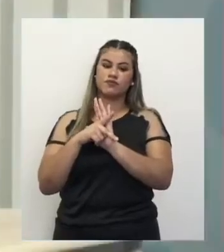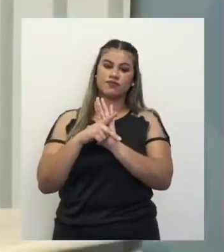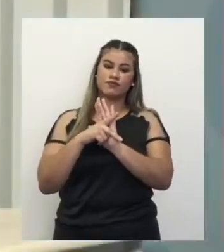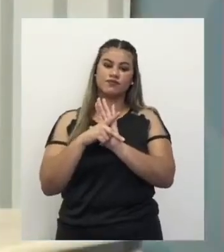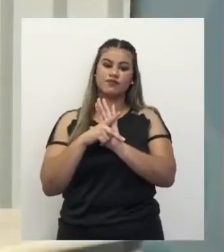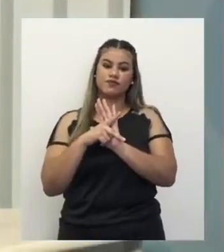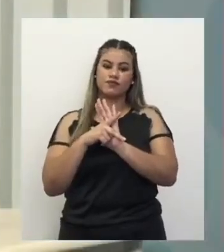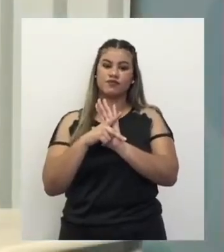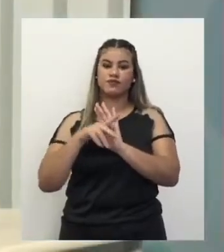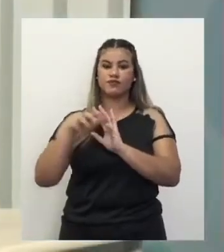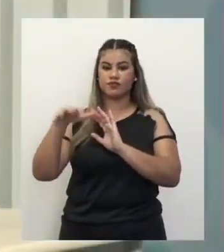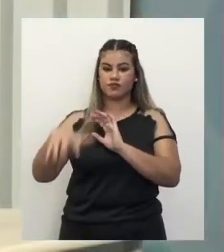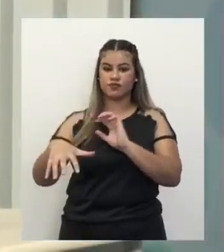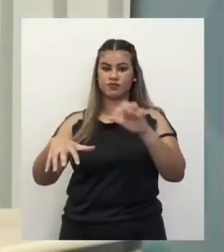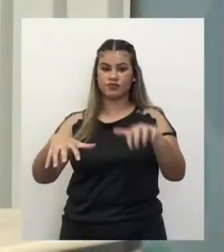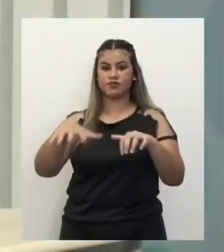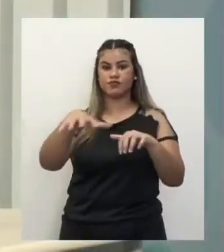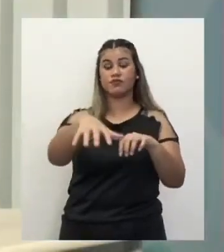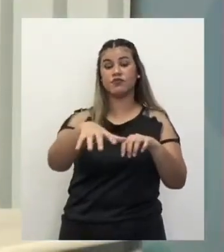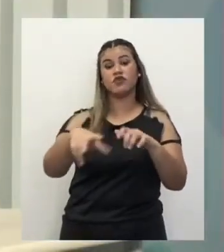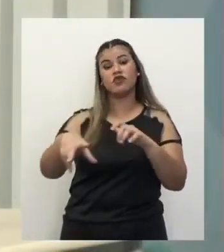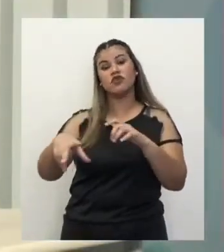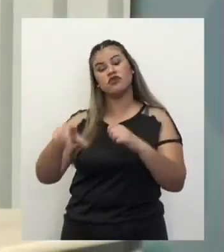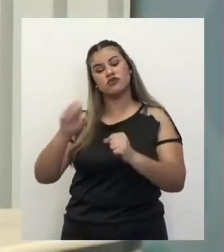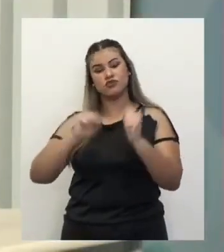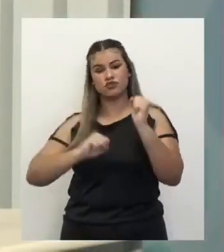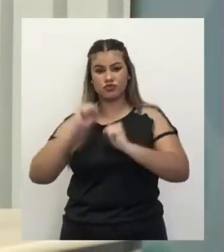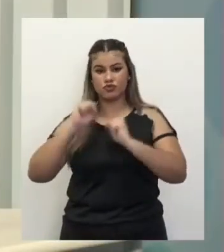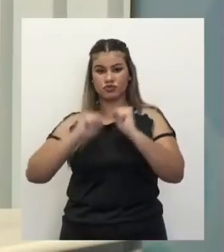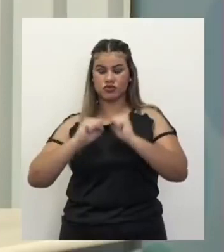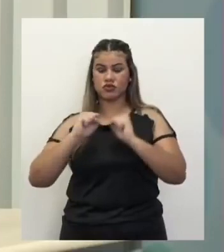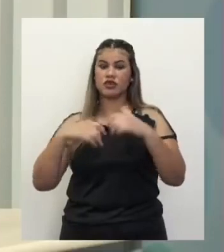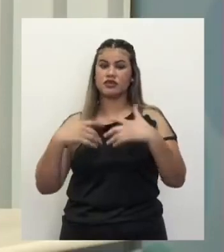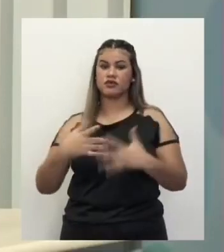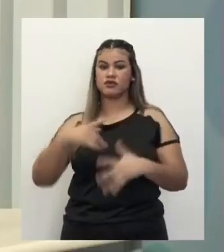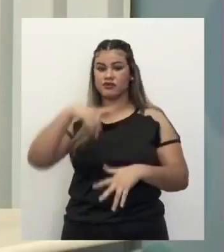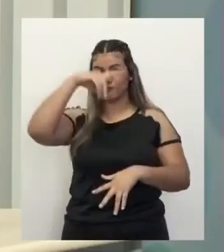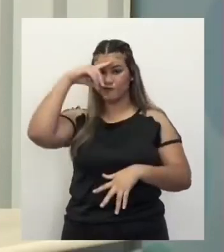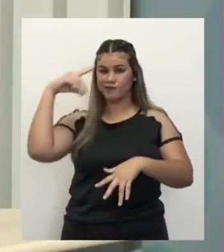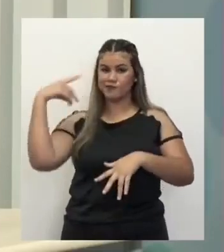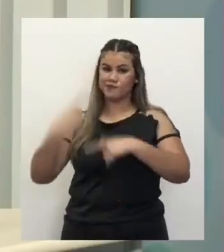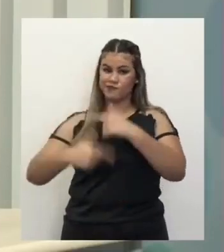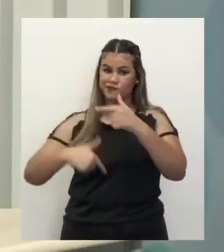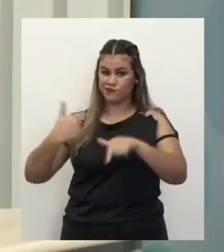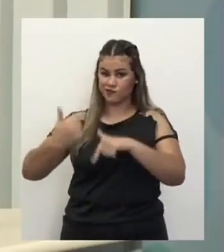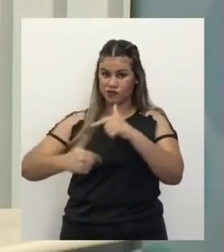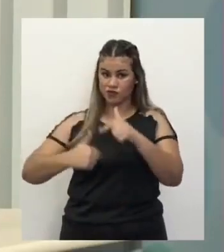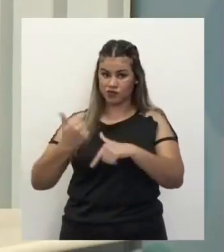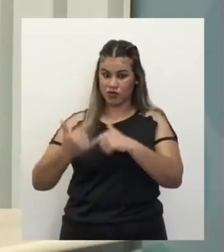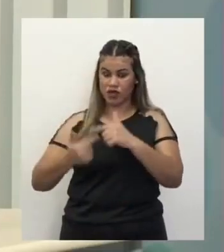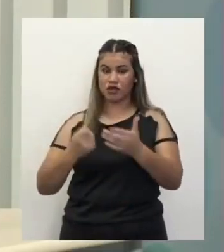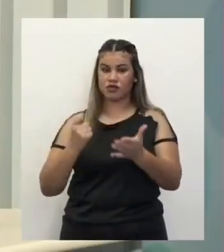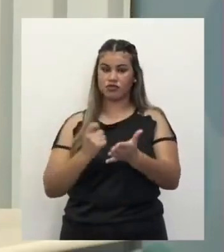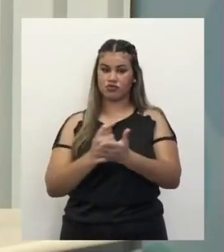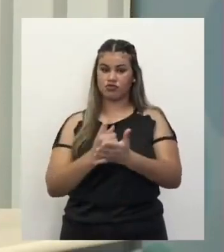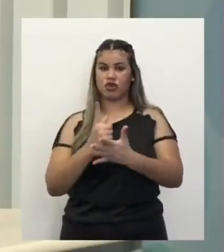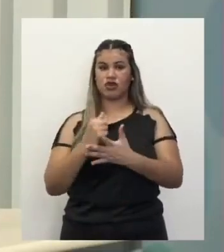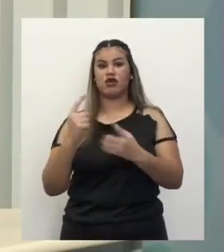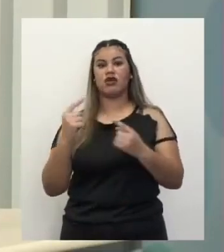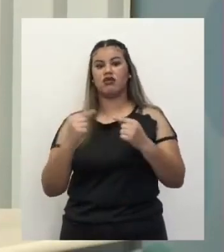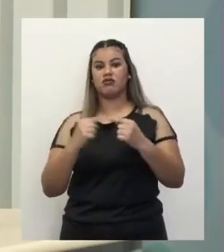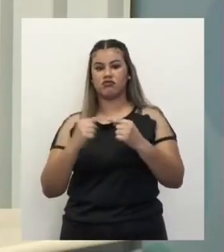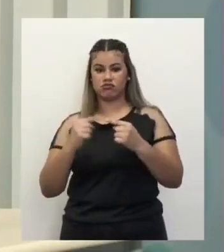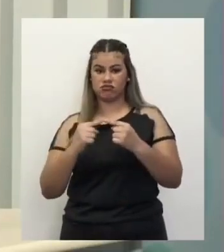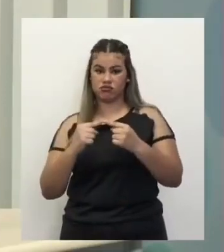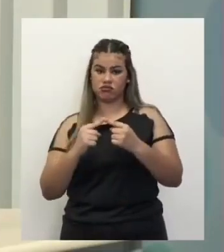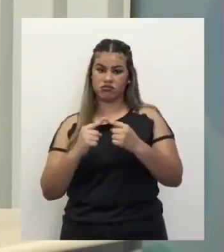determinado setor da indústria. Então, o custo da mão de obra é um elemento que interfere nessa dinâmica do